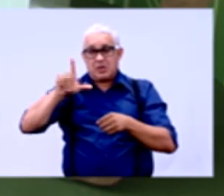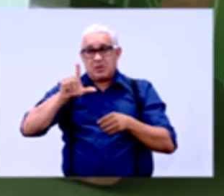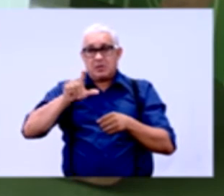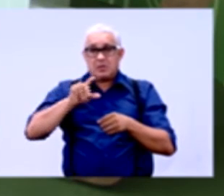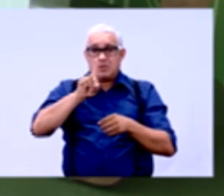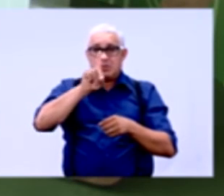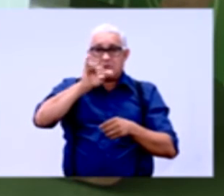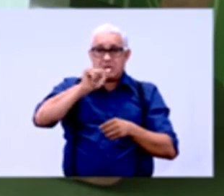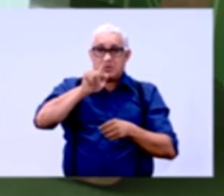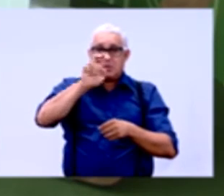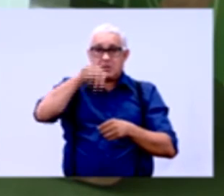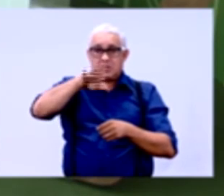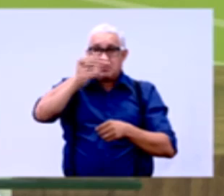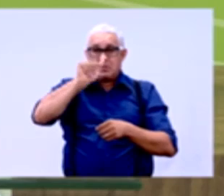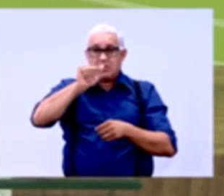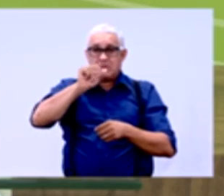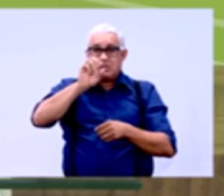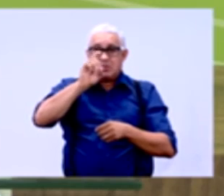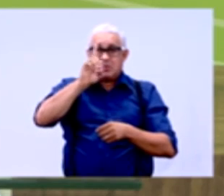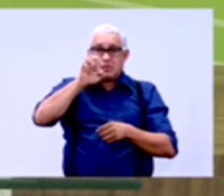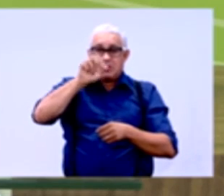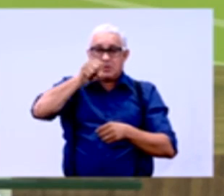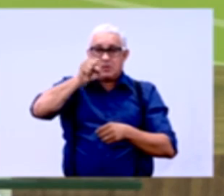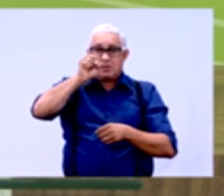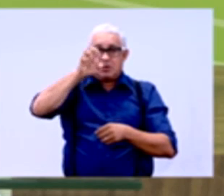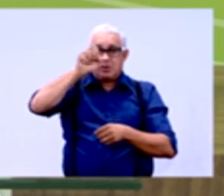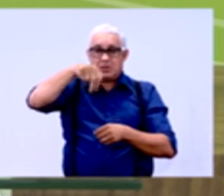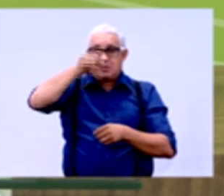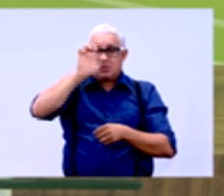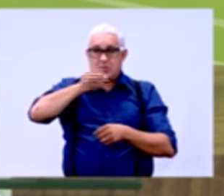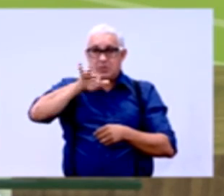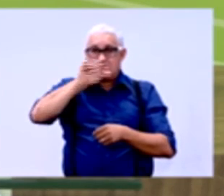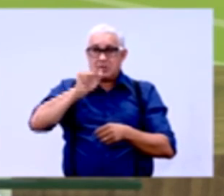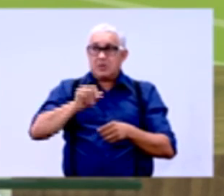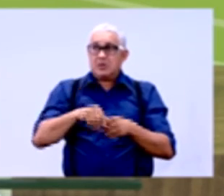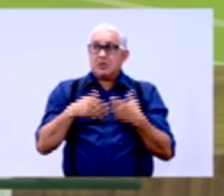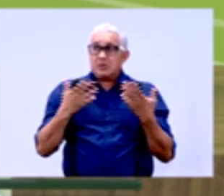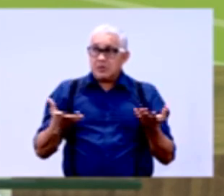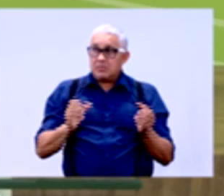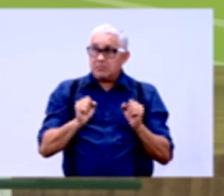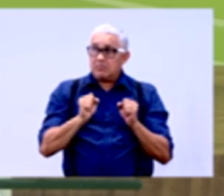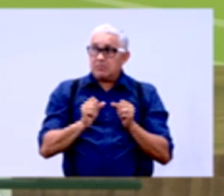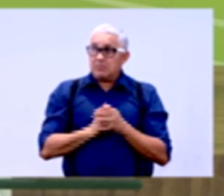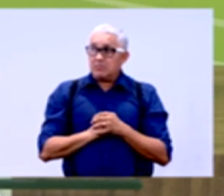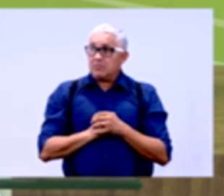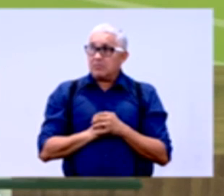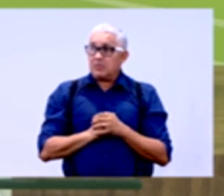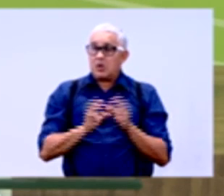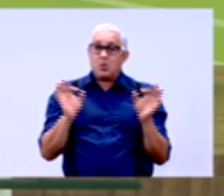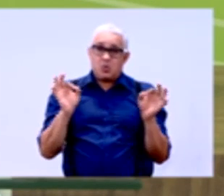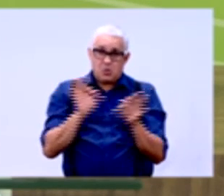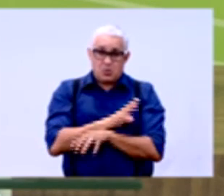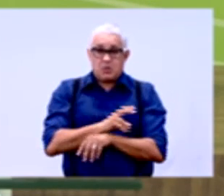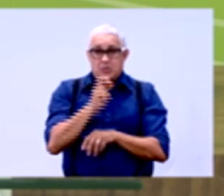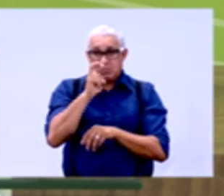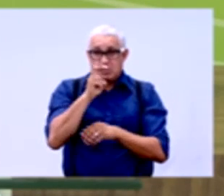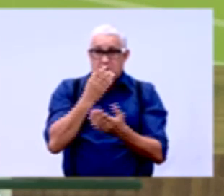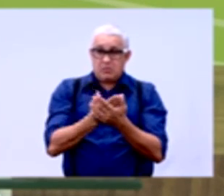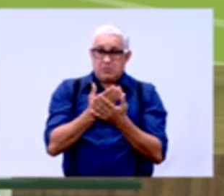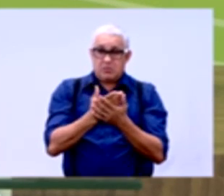sequência. Ok. Então, a gente pôde concluir essa 5ª